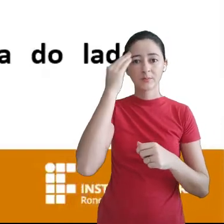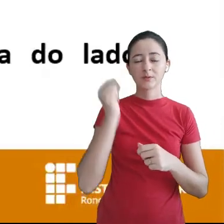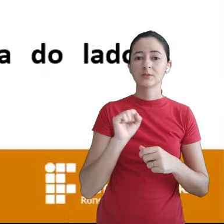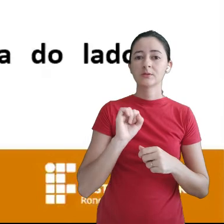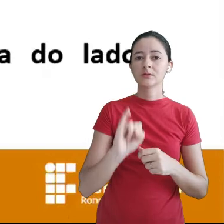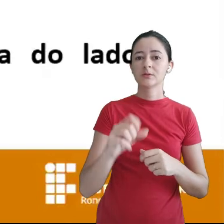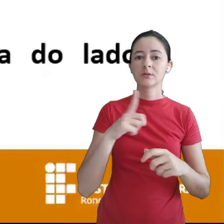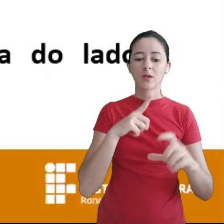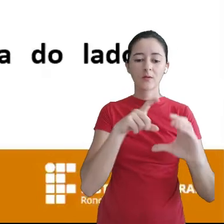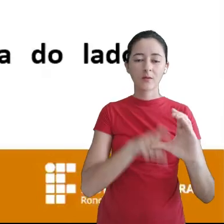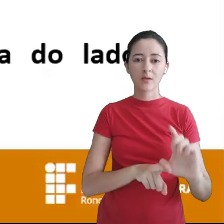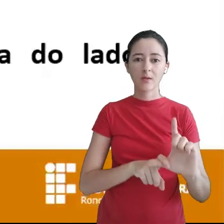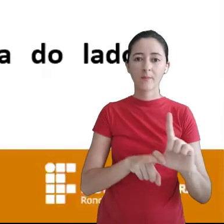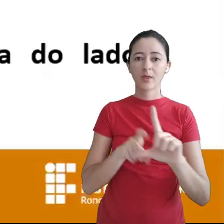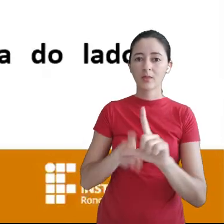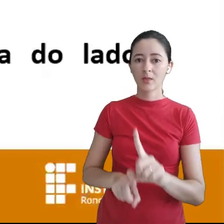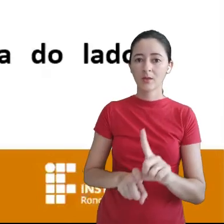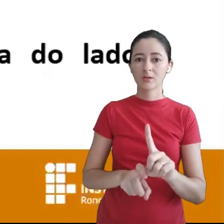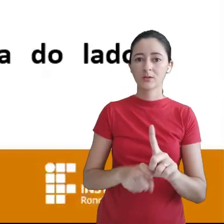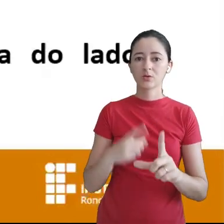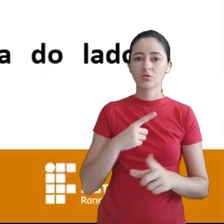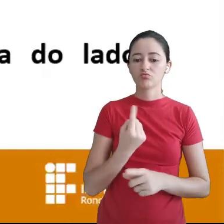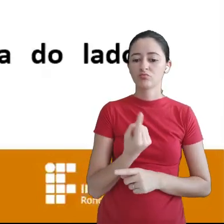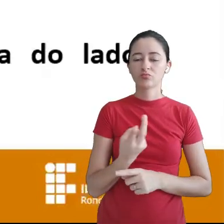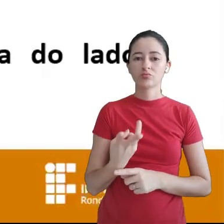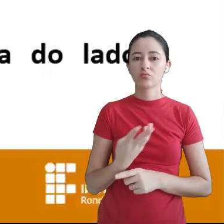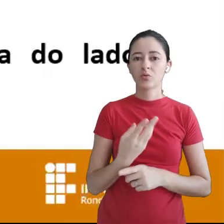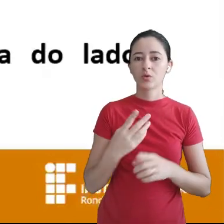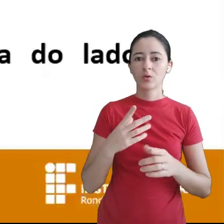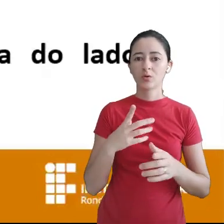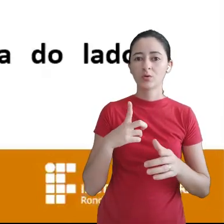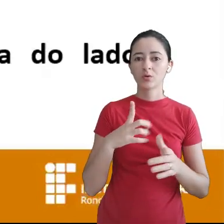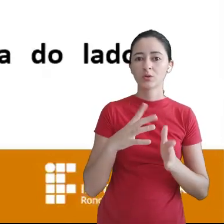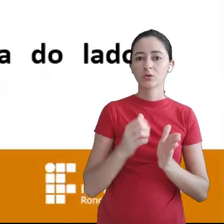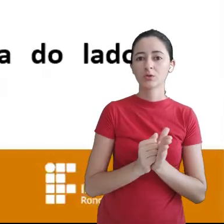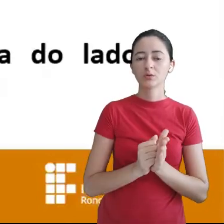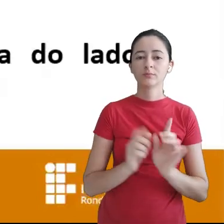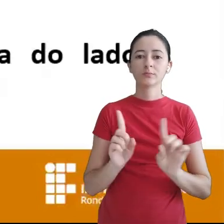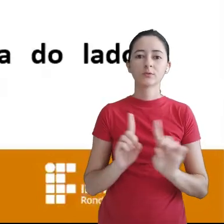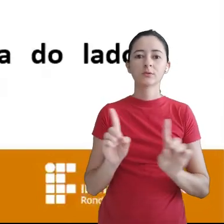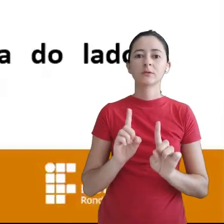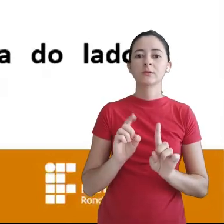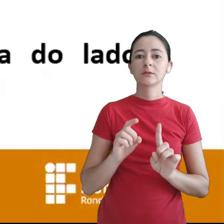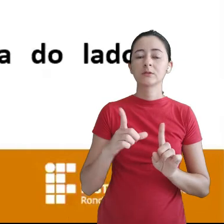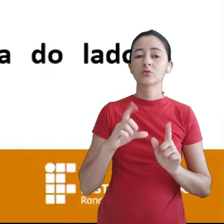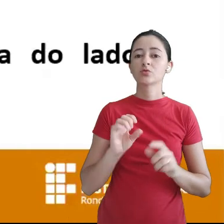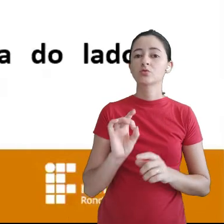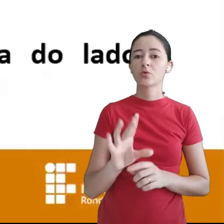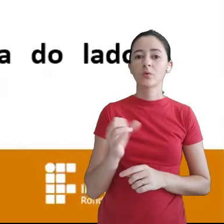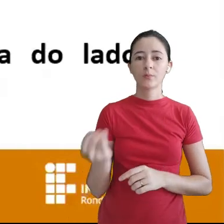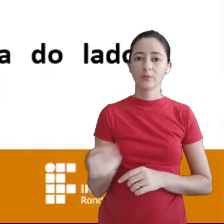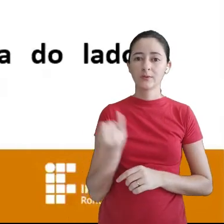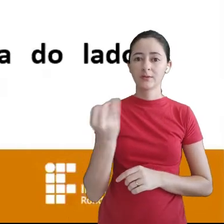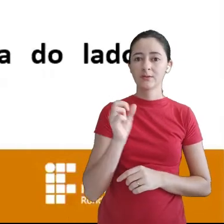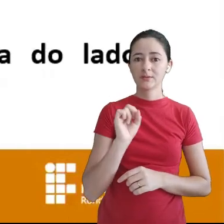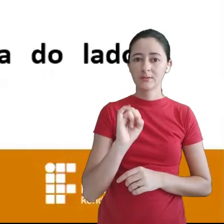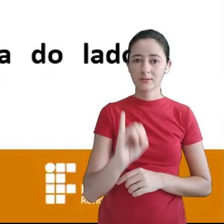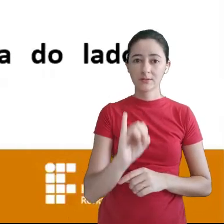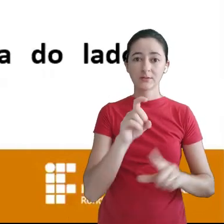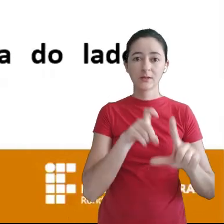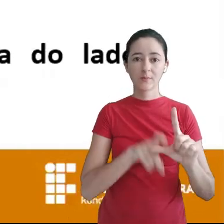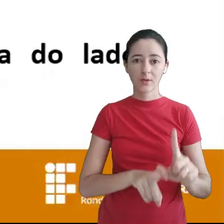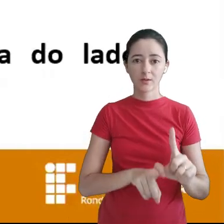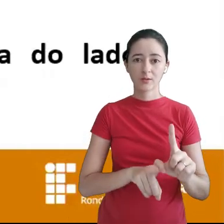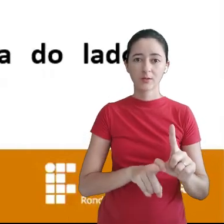do outro ou não para existir. Então, aqui na mínima, a gente não vai levar em consideração se é um ou um dos registros. Não importa aqui. Só importa se eles